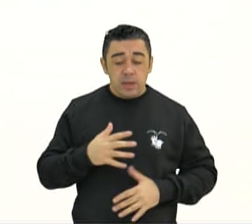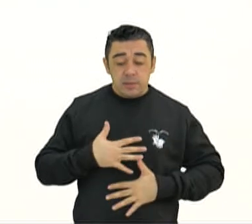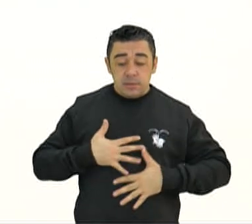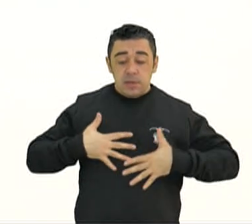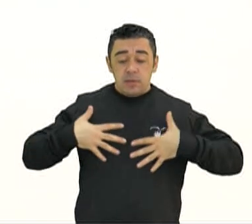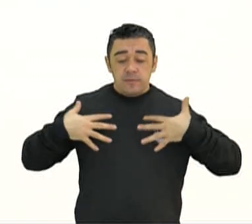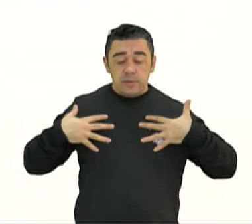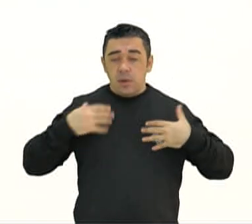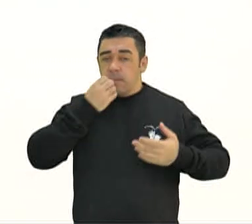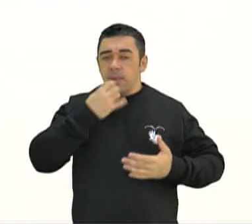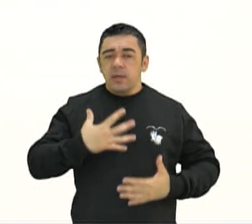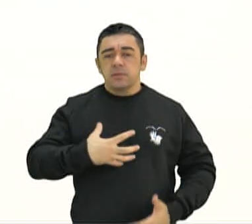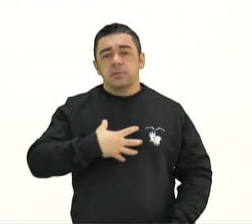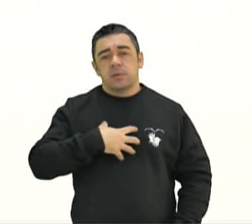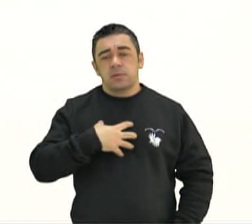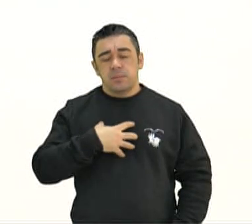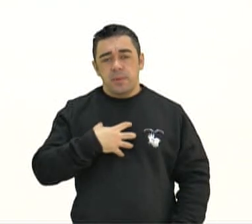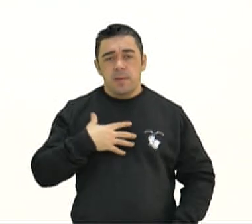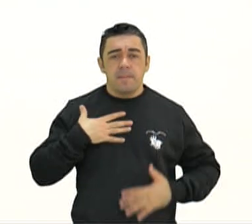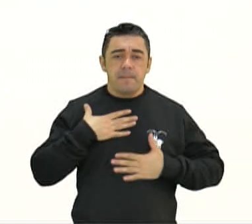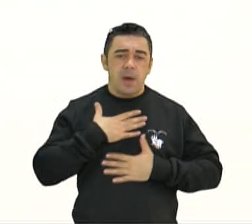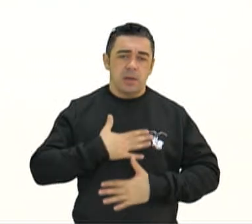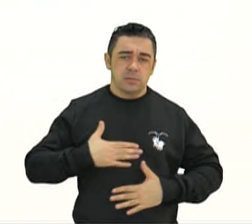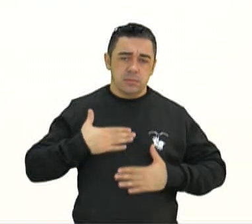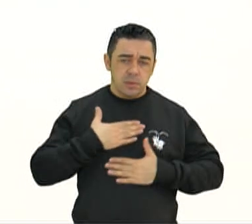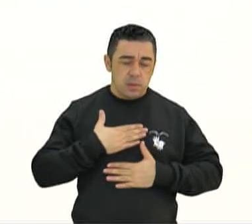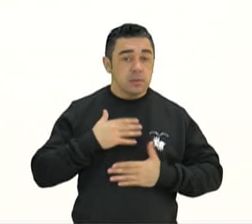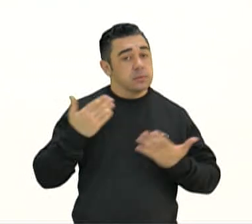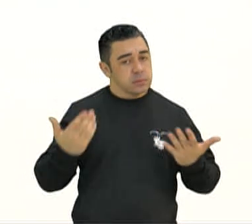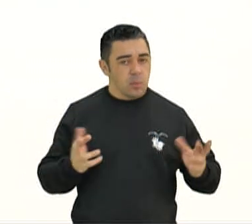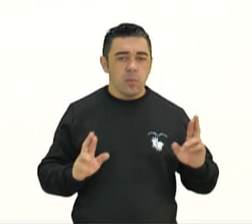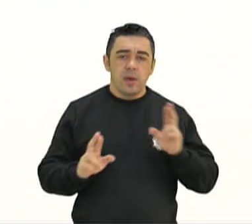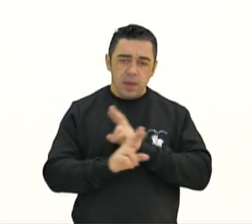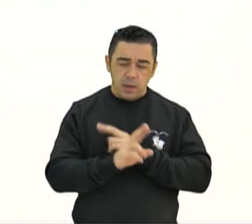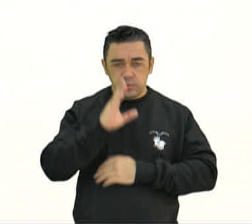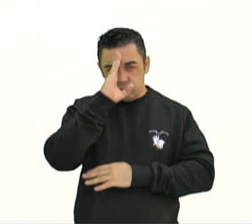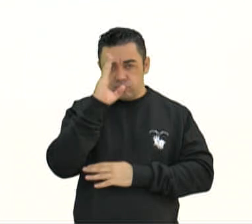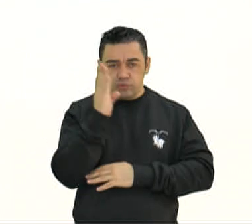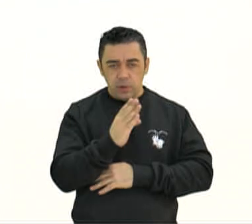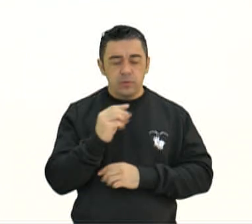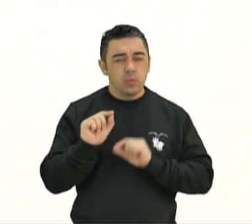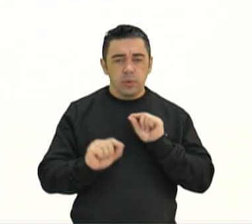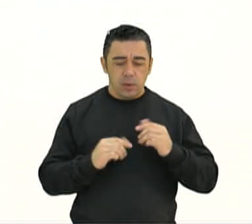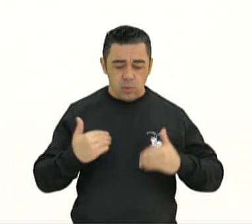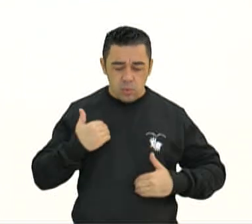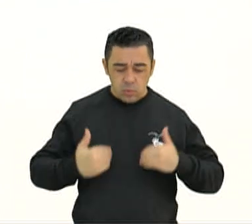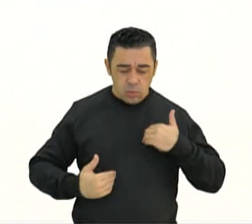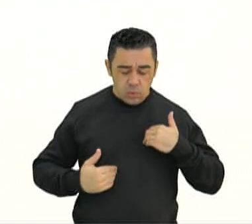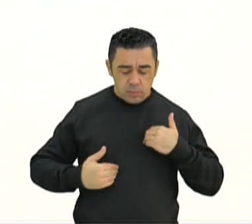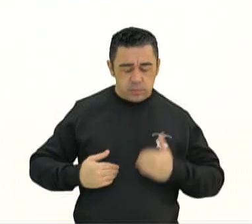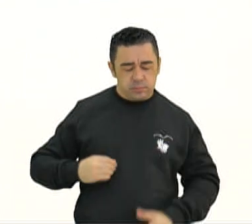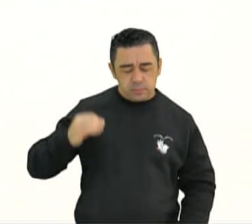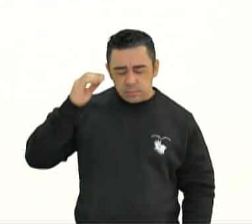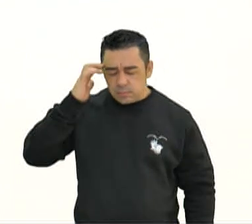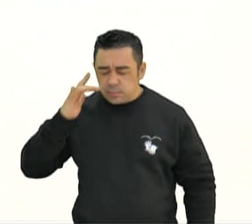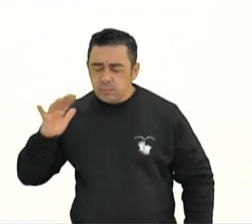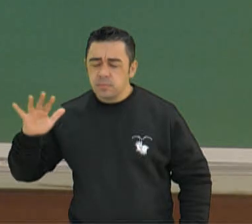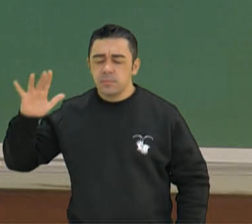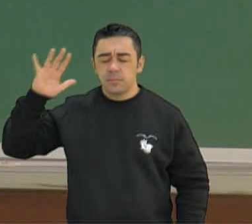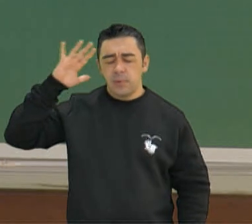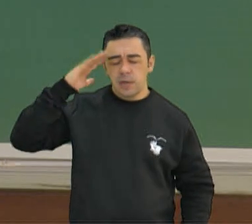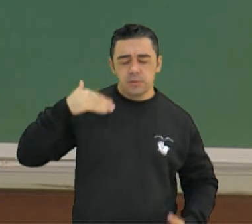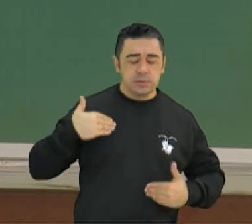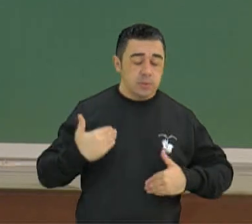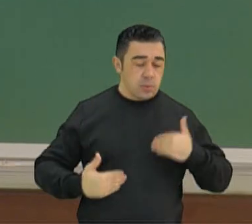satisfação, bem-estar e prazer, tendo desta forma relação direta com os elementos do corpo e imagem corporal. Então,